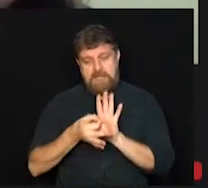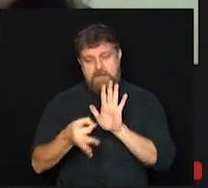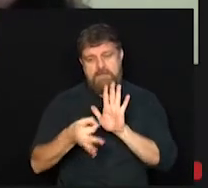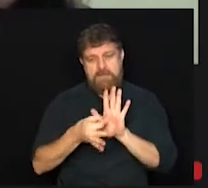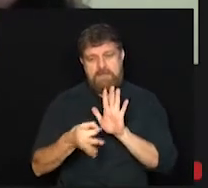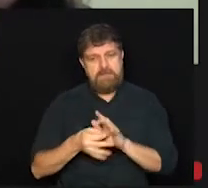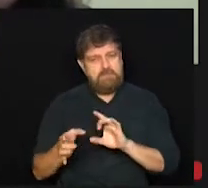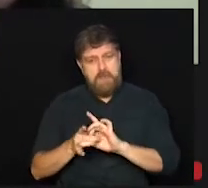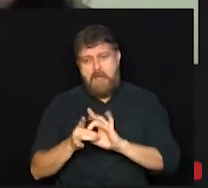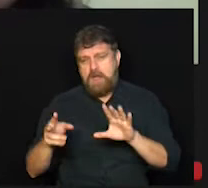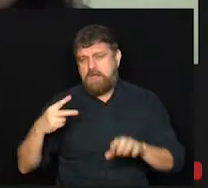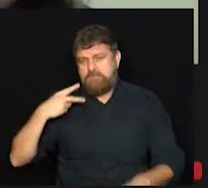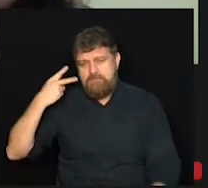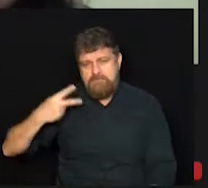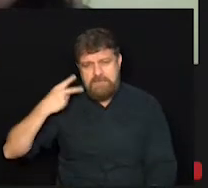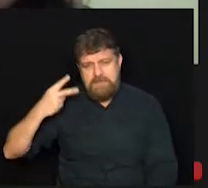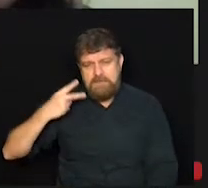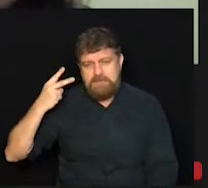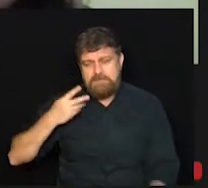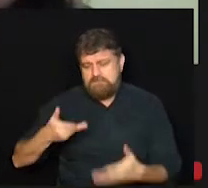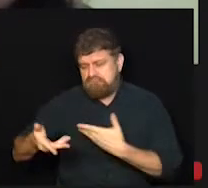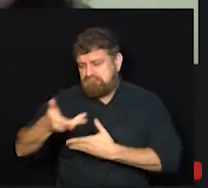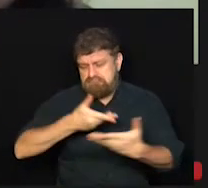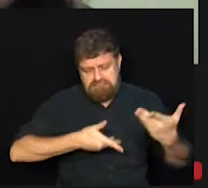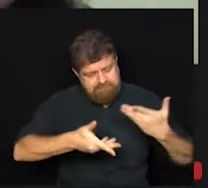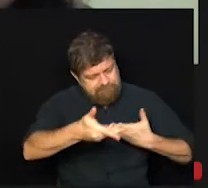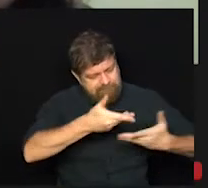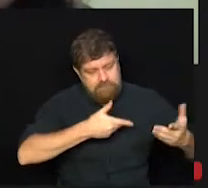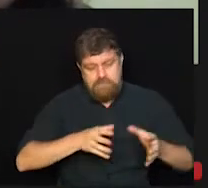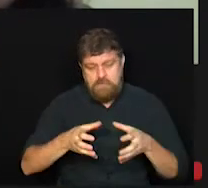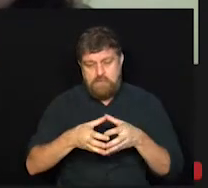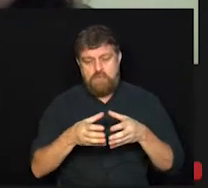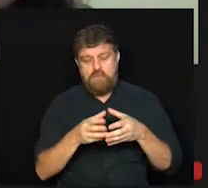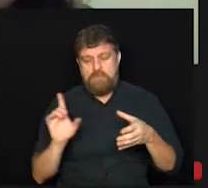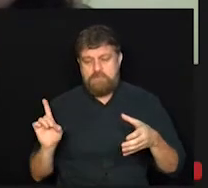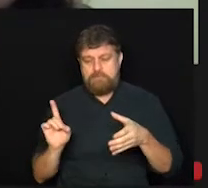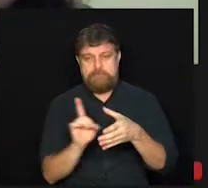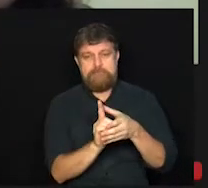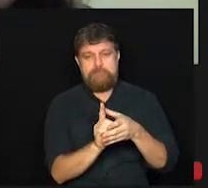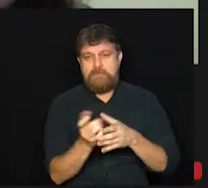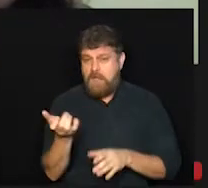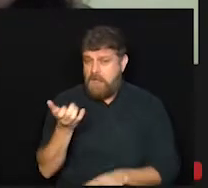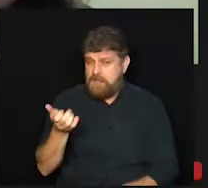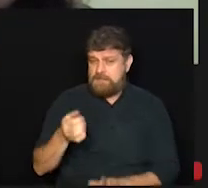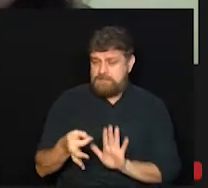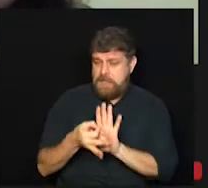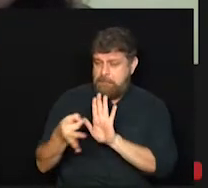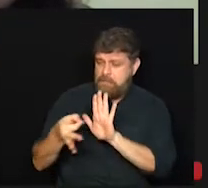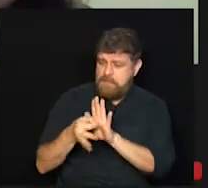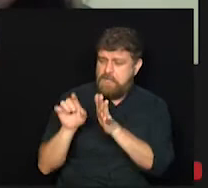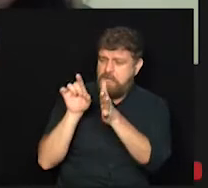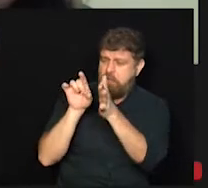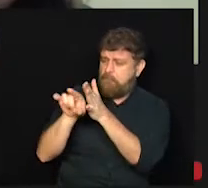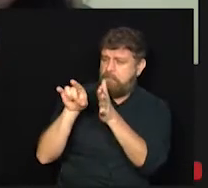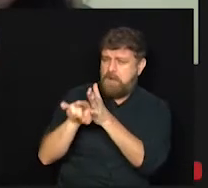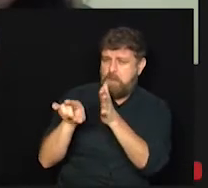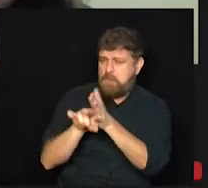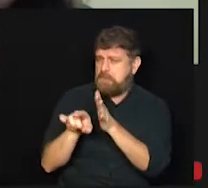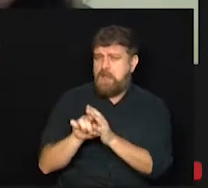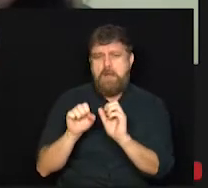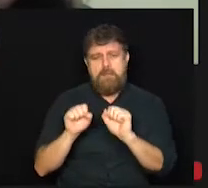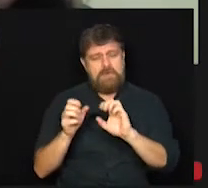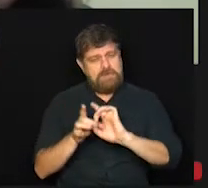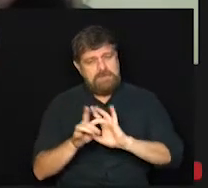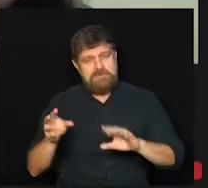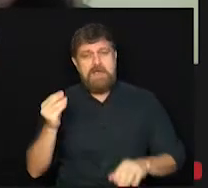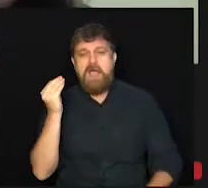aqui para os vereadores da comissão, quiserem já fazer algum questionamento, alguma observação,